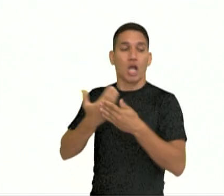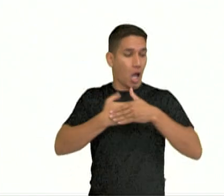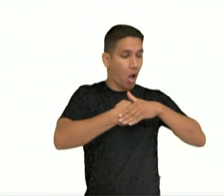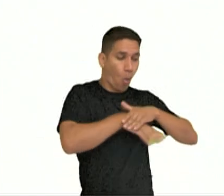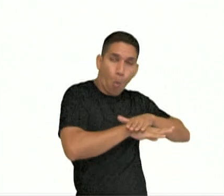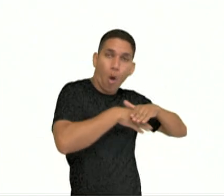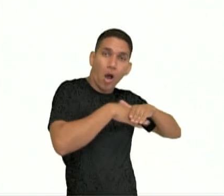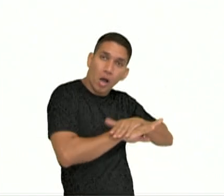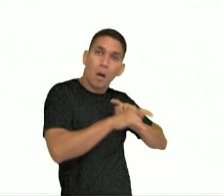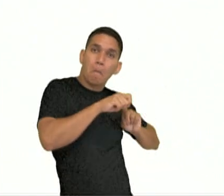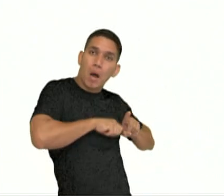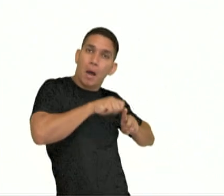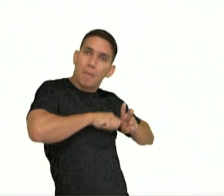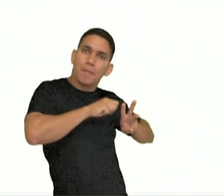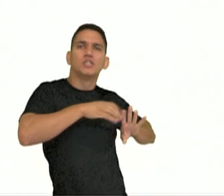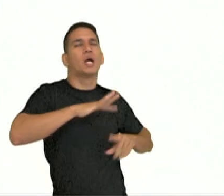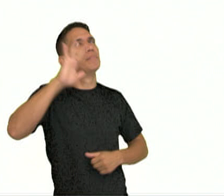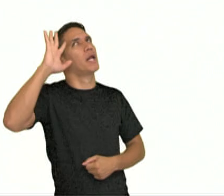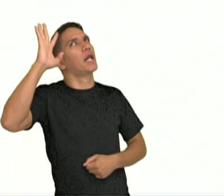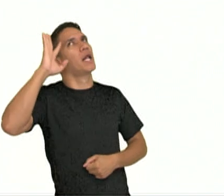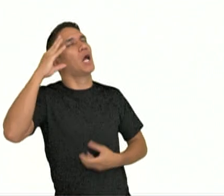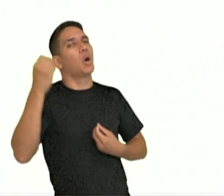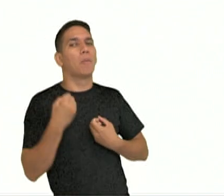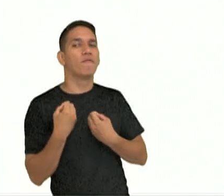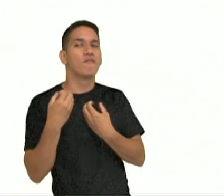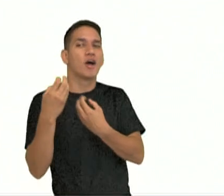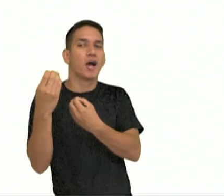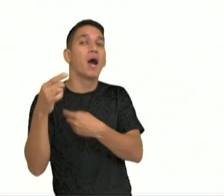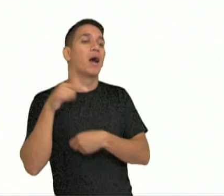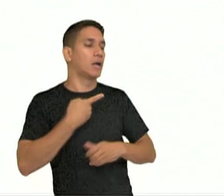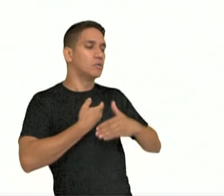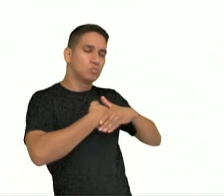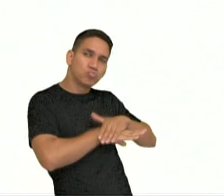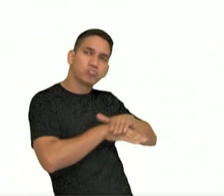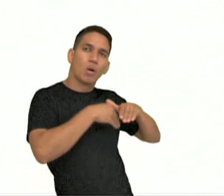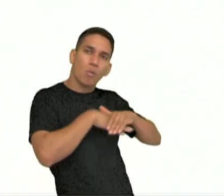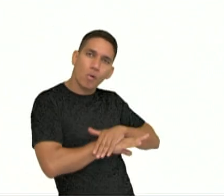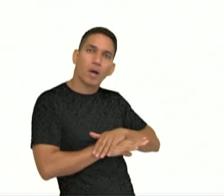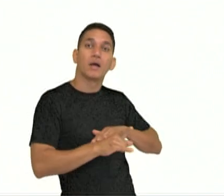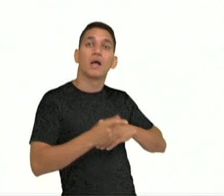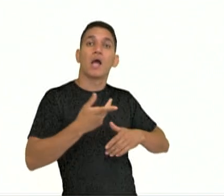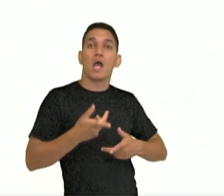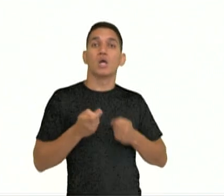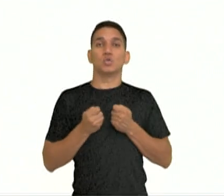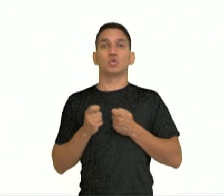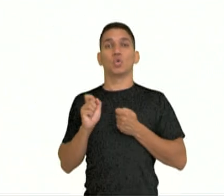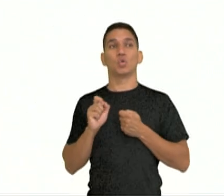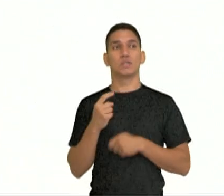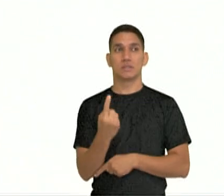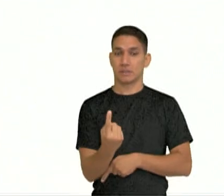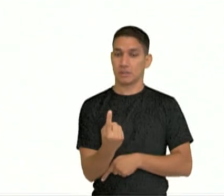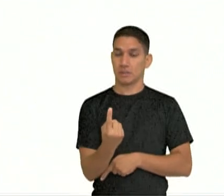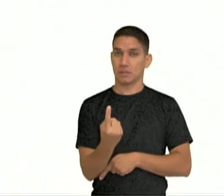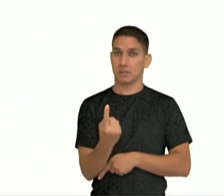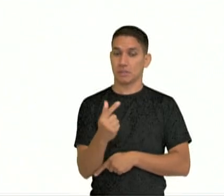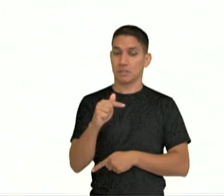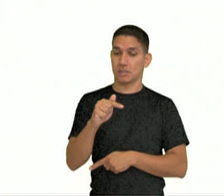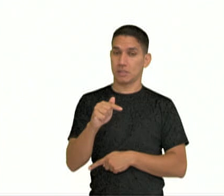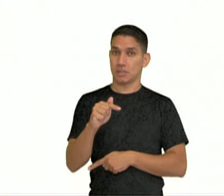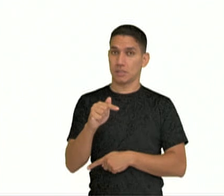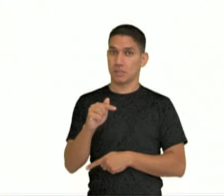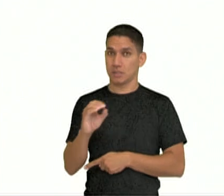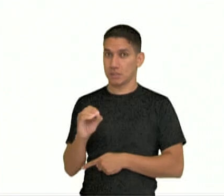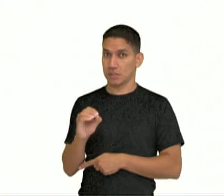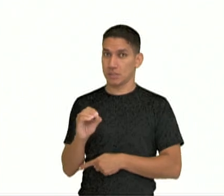Nos últimos meses, ela já estava pensando em fazer alguma coisa, economizou 170 por 5 meses, então ela já